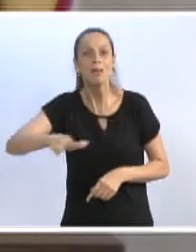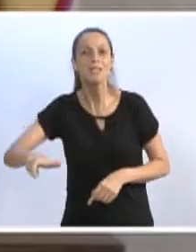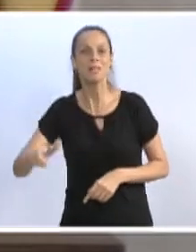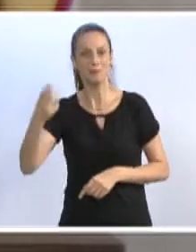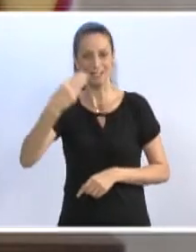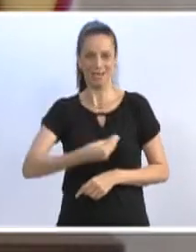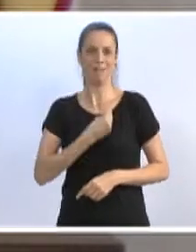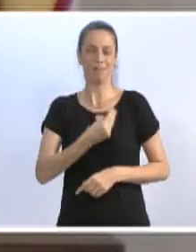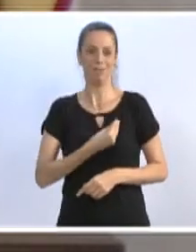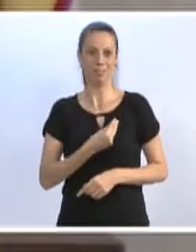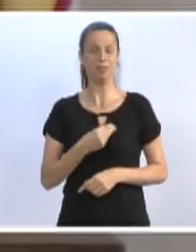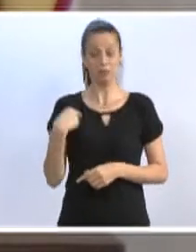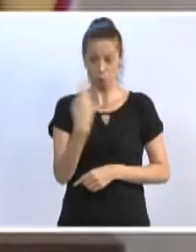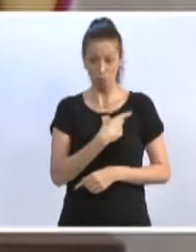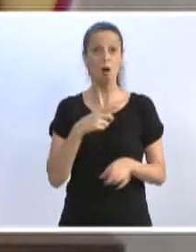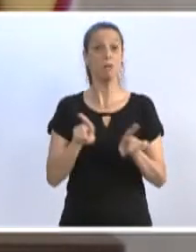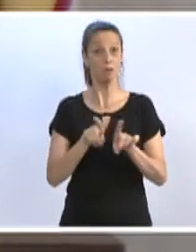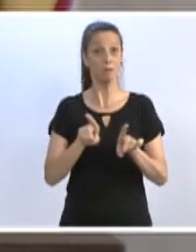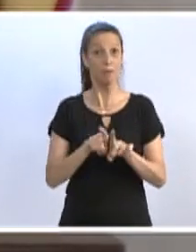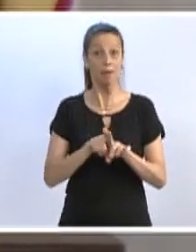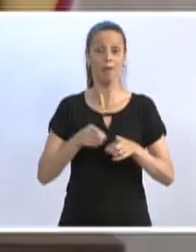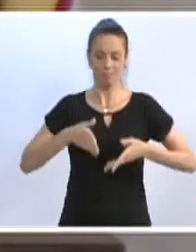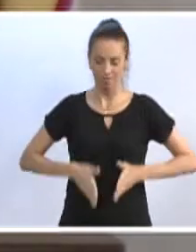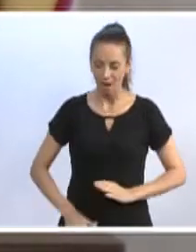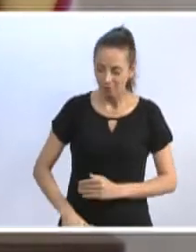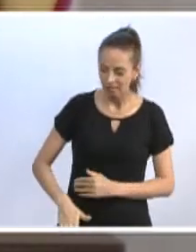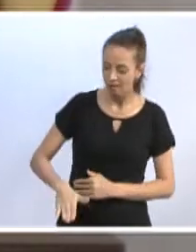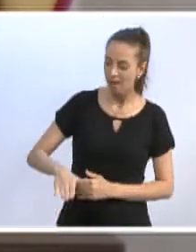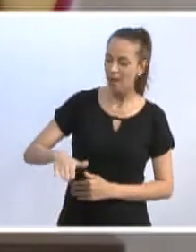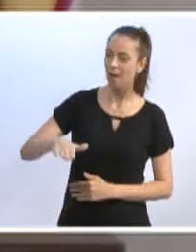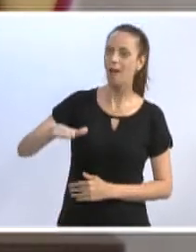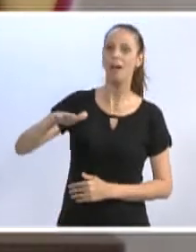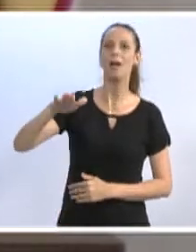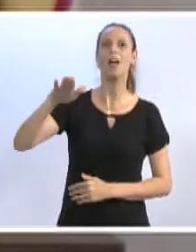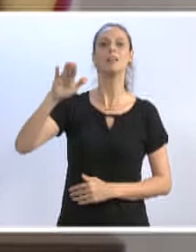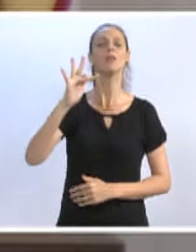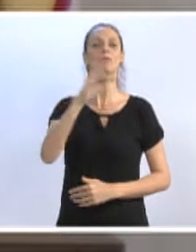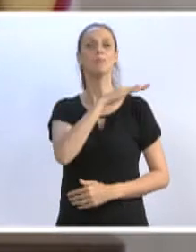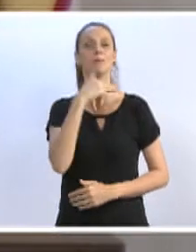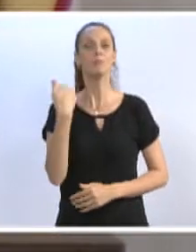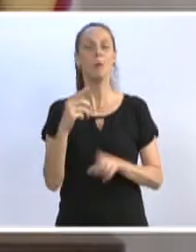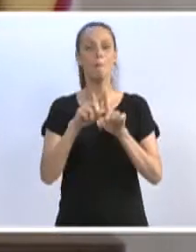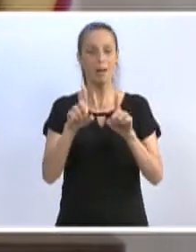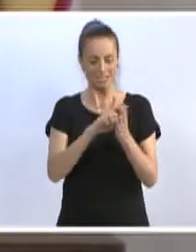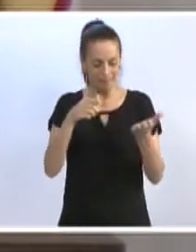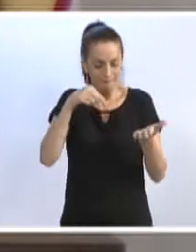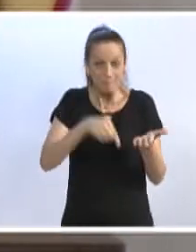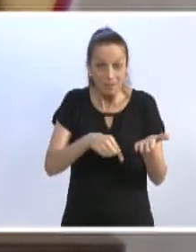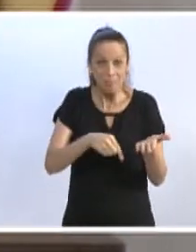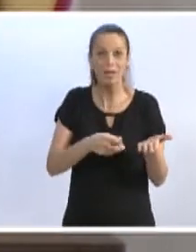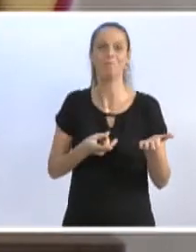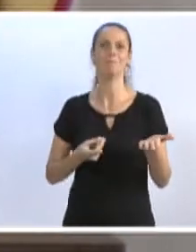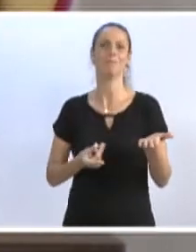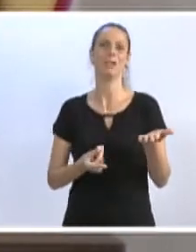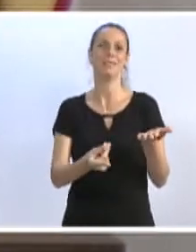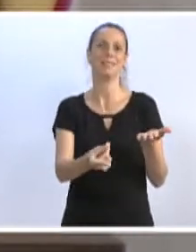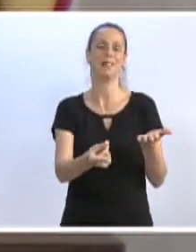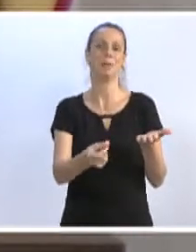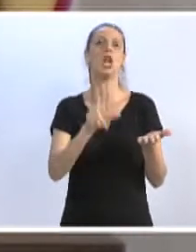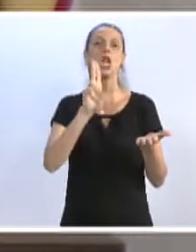A relva murcha e as flores caem, mas a palavra de nosso Deus permanece para